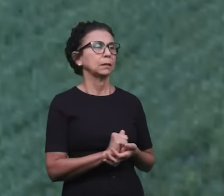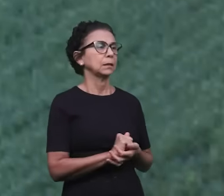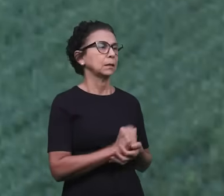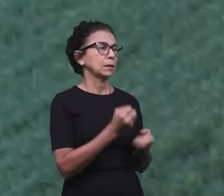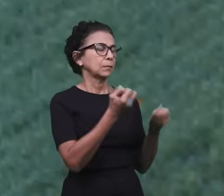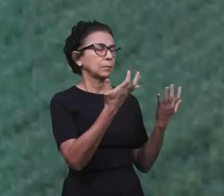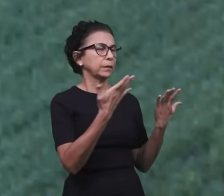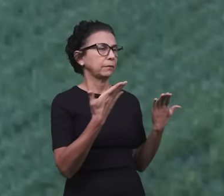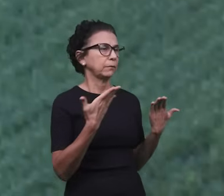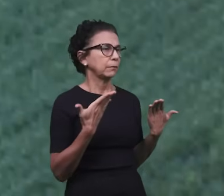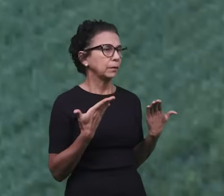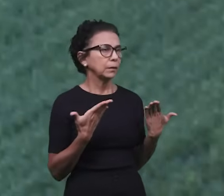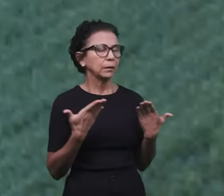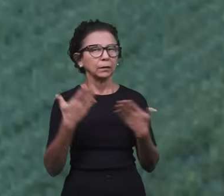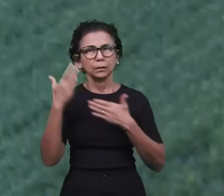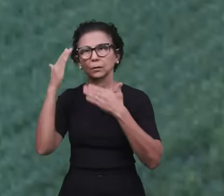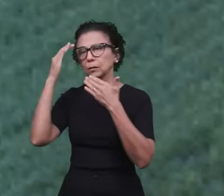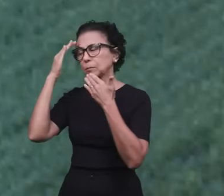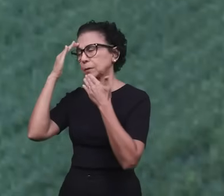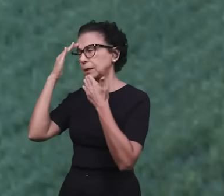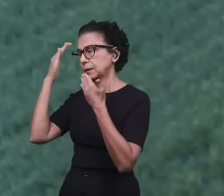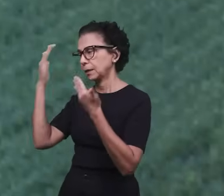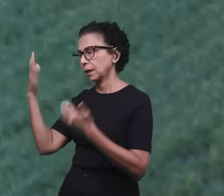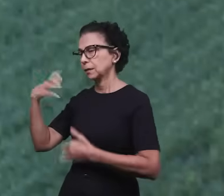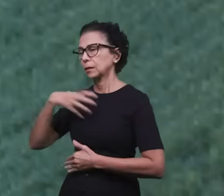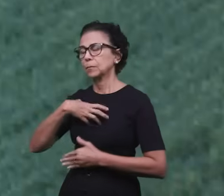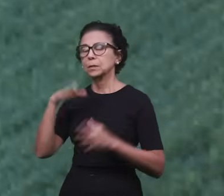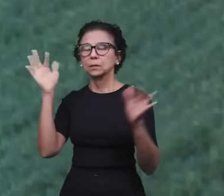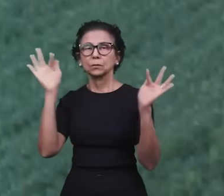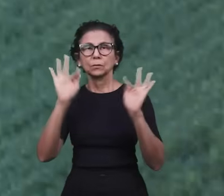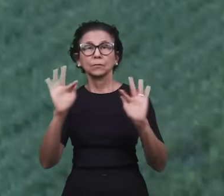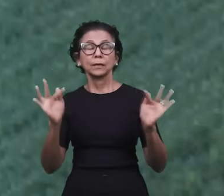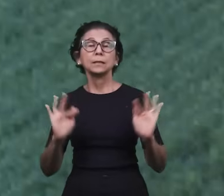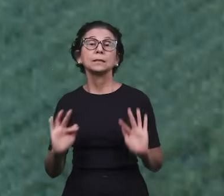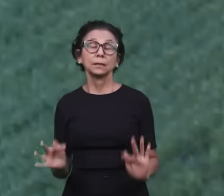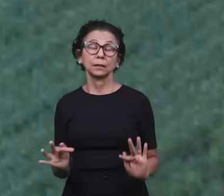entre 5 a 7 dias. Depende muito do tamanho